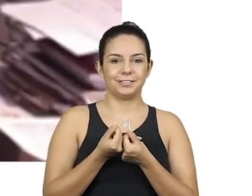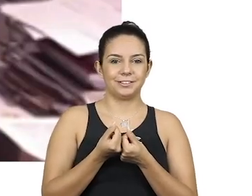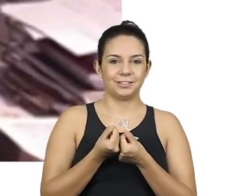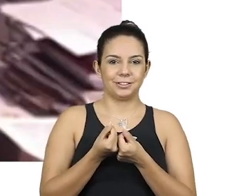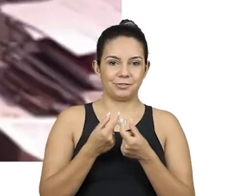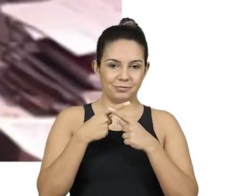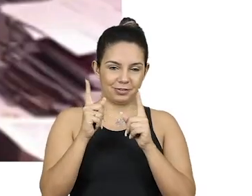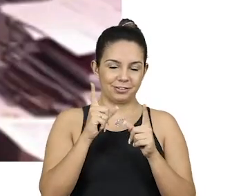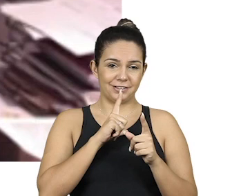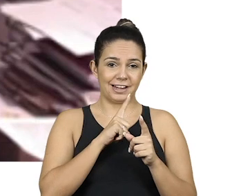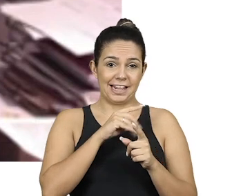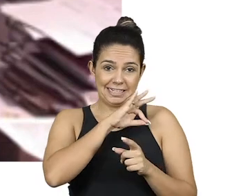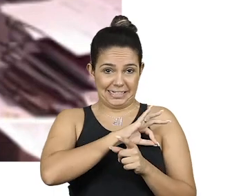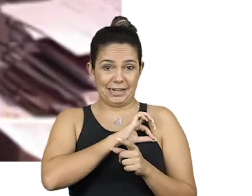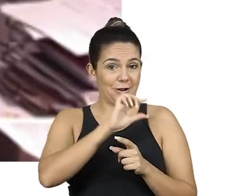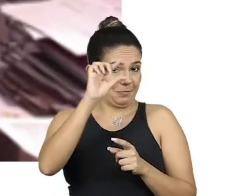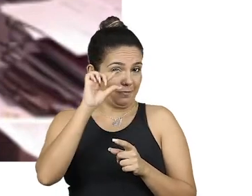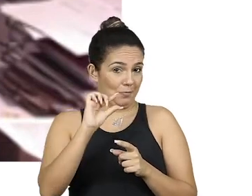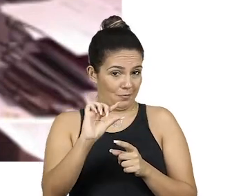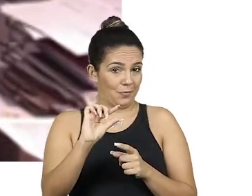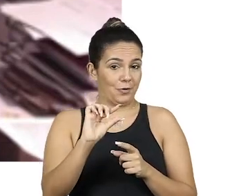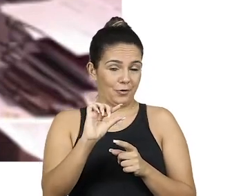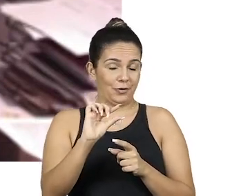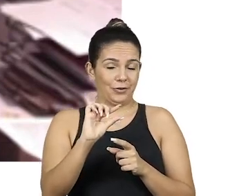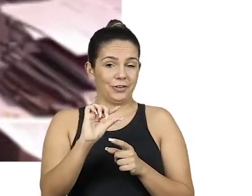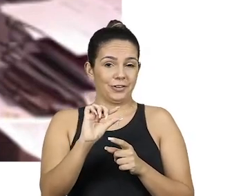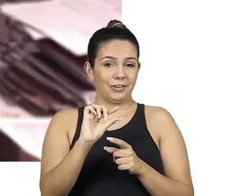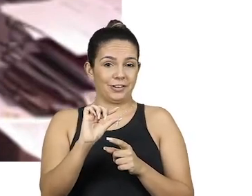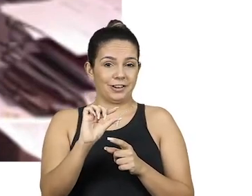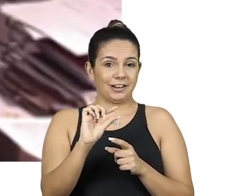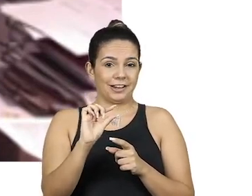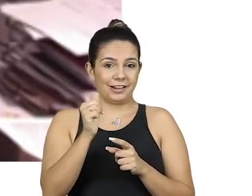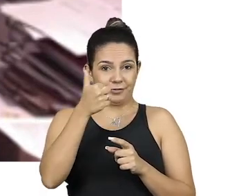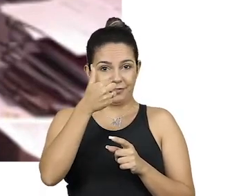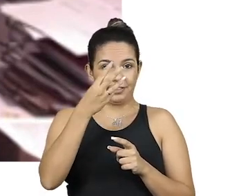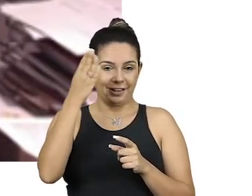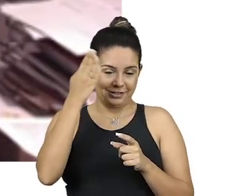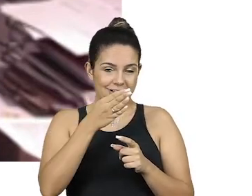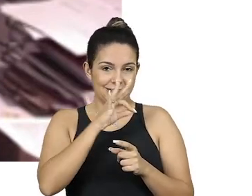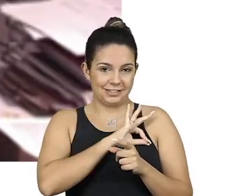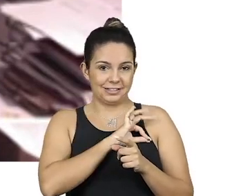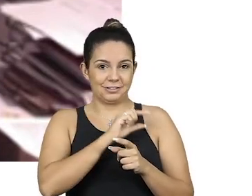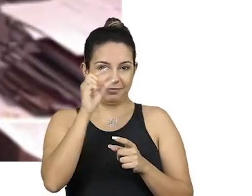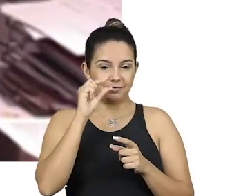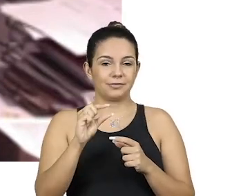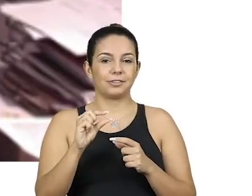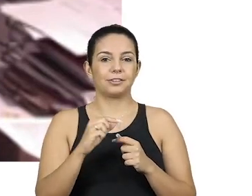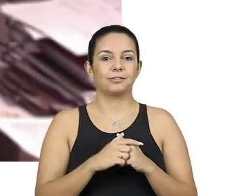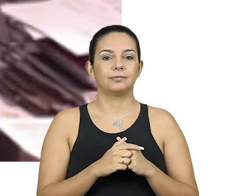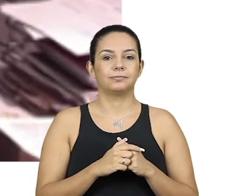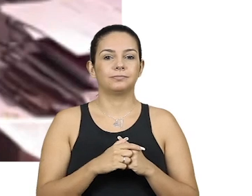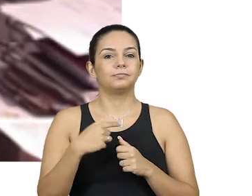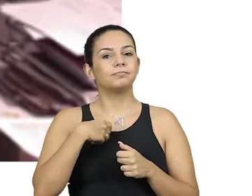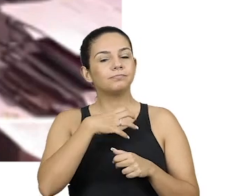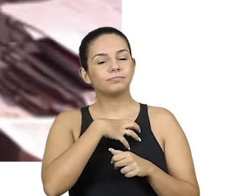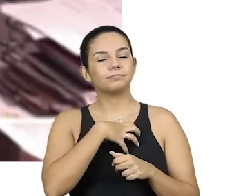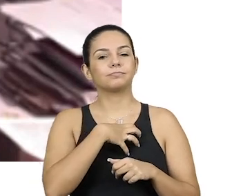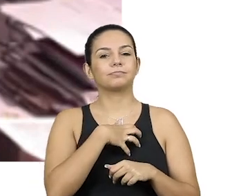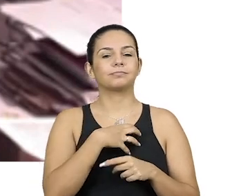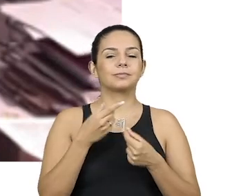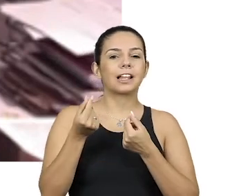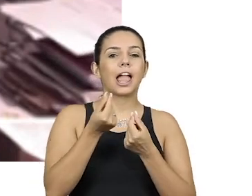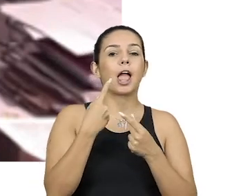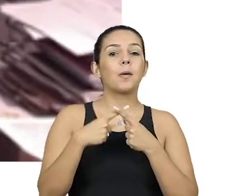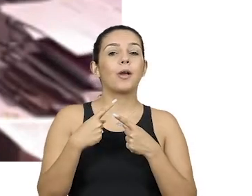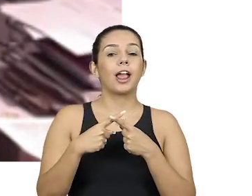embora esteja ganhando menos de um terço do que eu ganhava, eu estou me sentindo